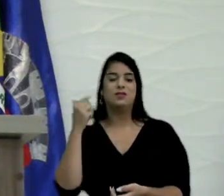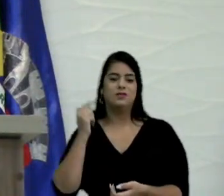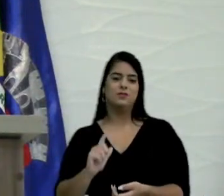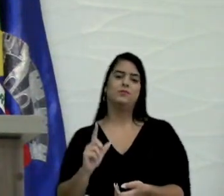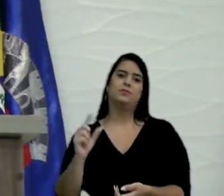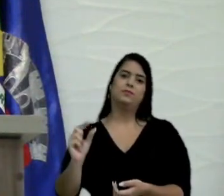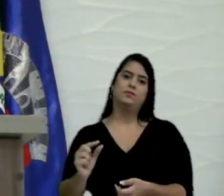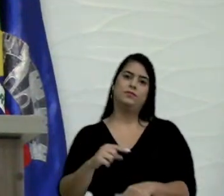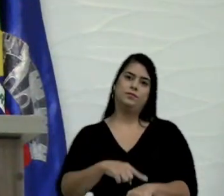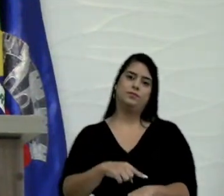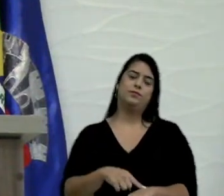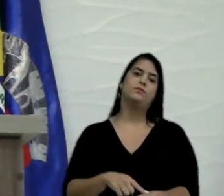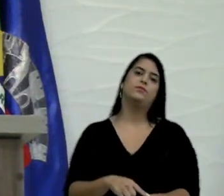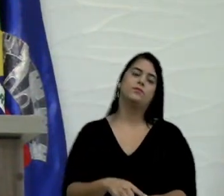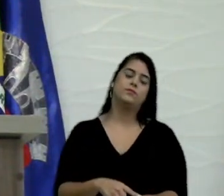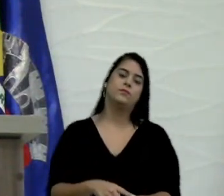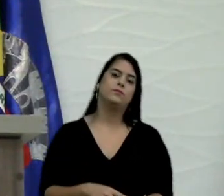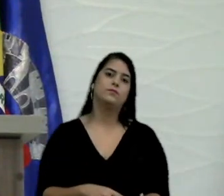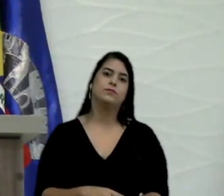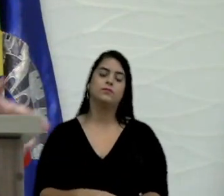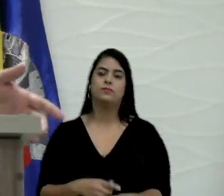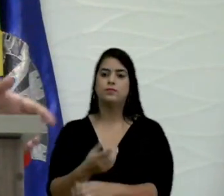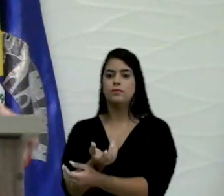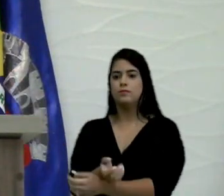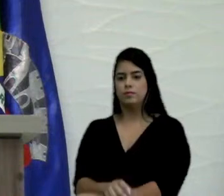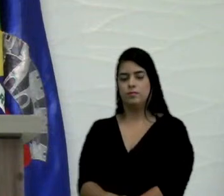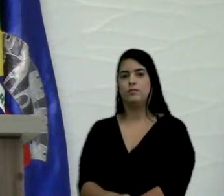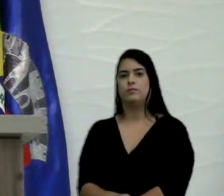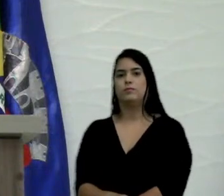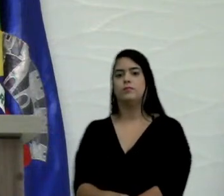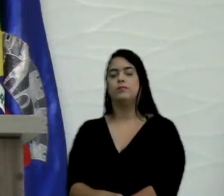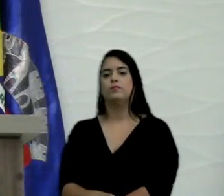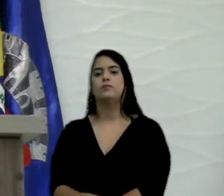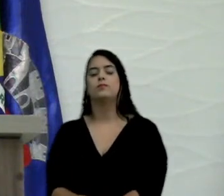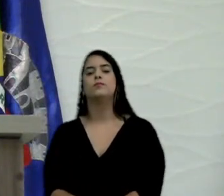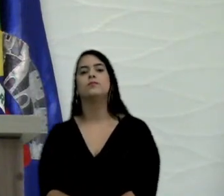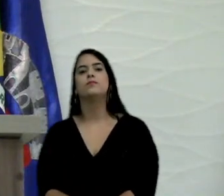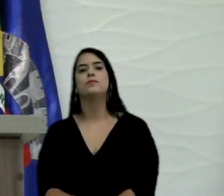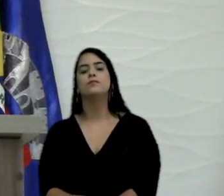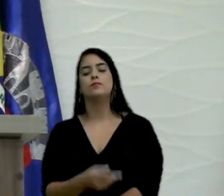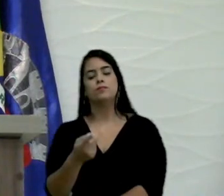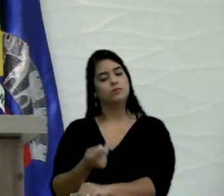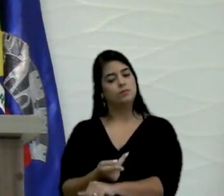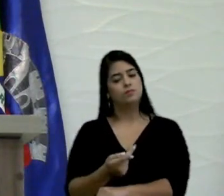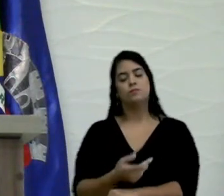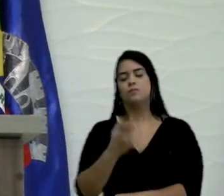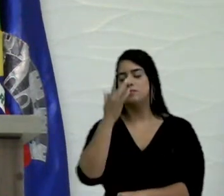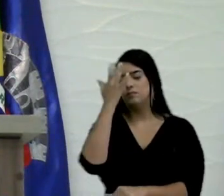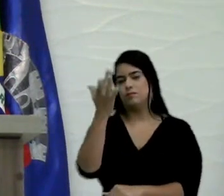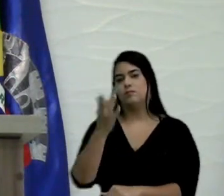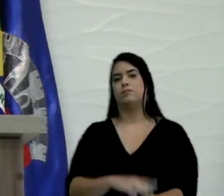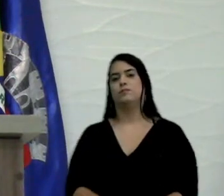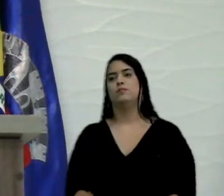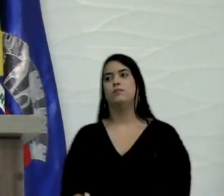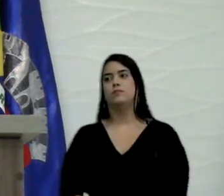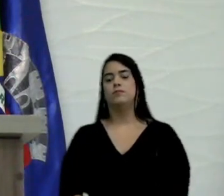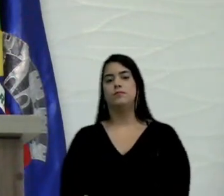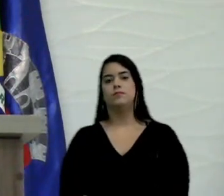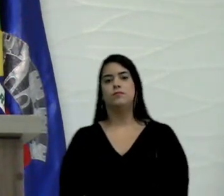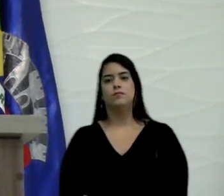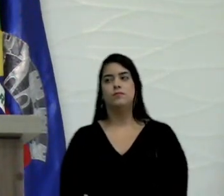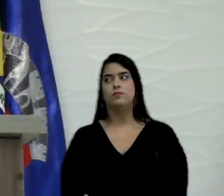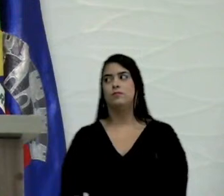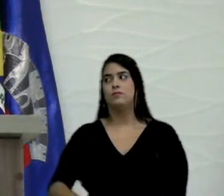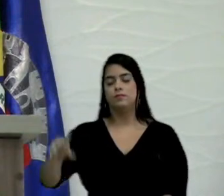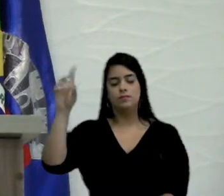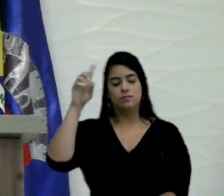tempo né fazer com que todo o lixo e metr seja retirado né com mais facilidade então que tenha a coleta durante todo